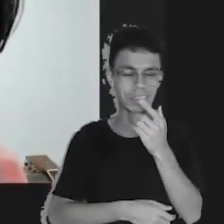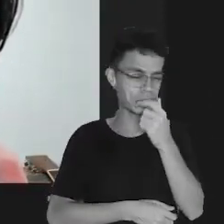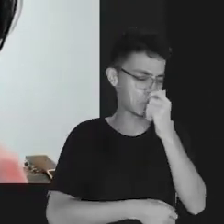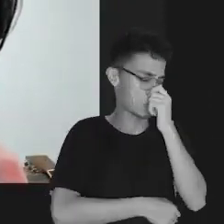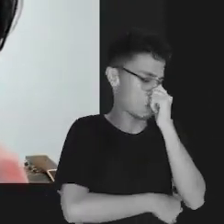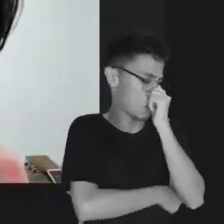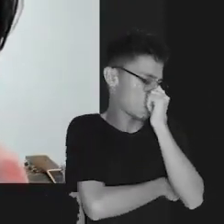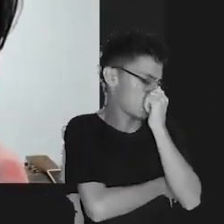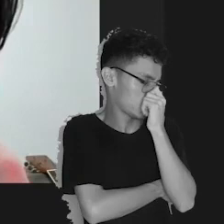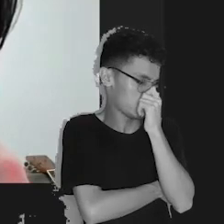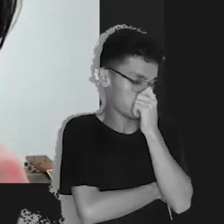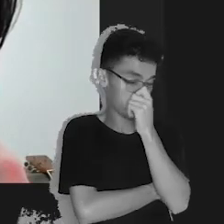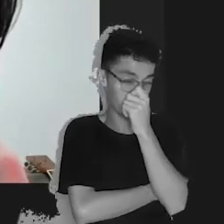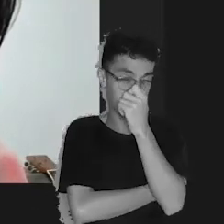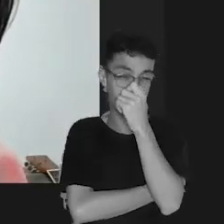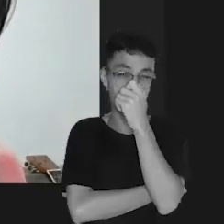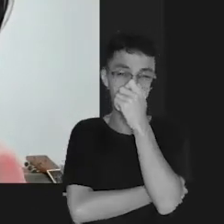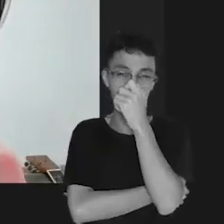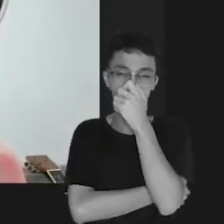nariz.